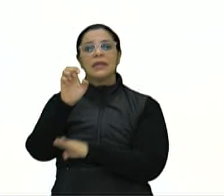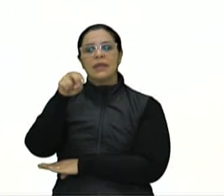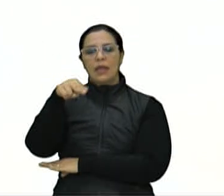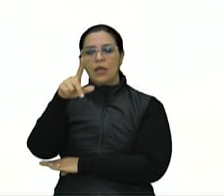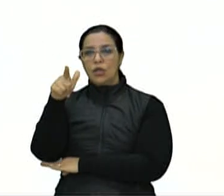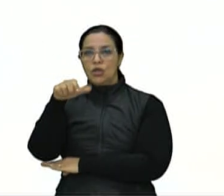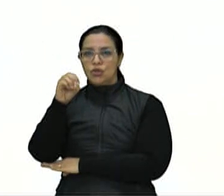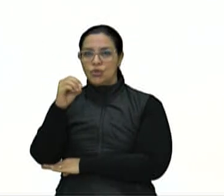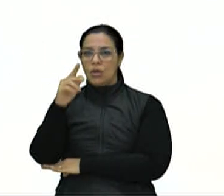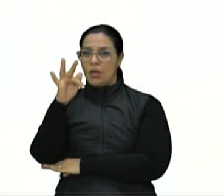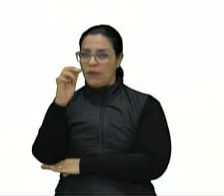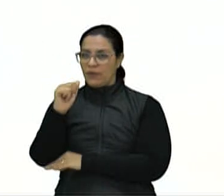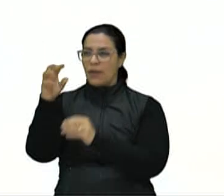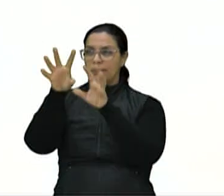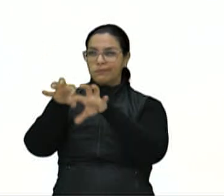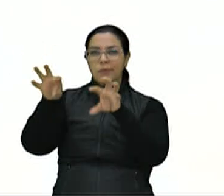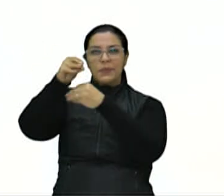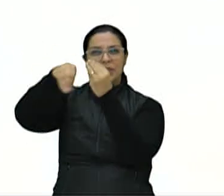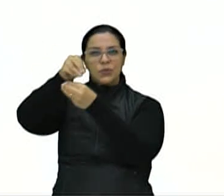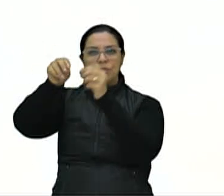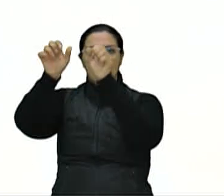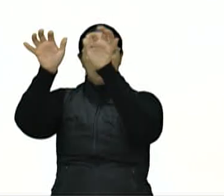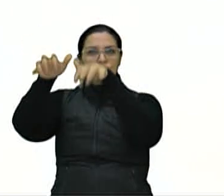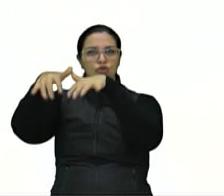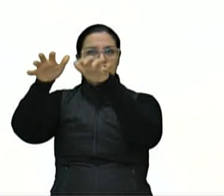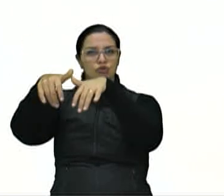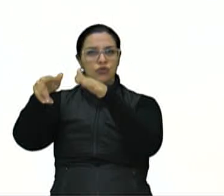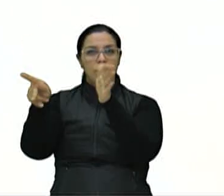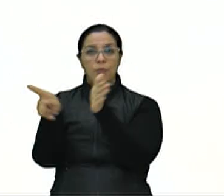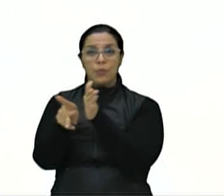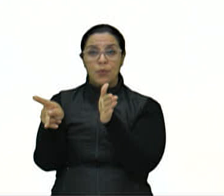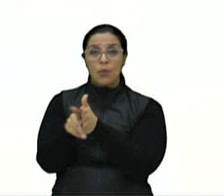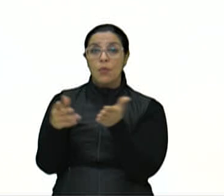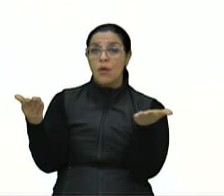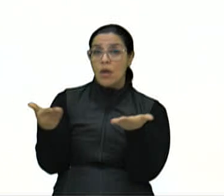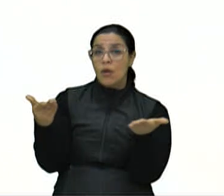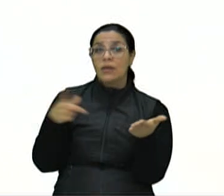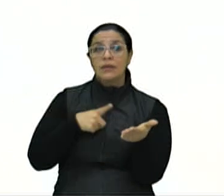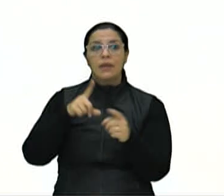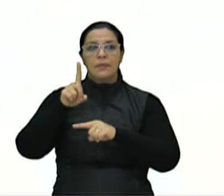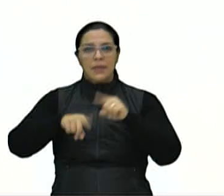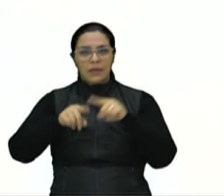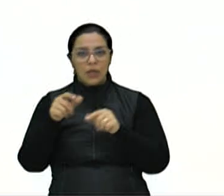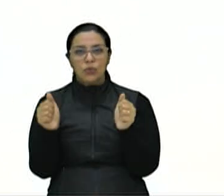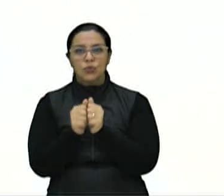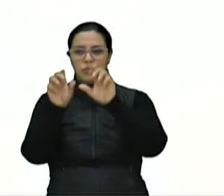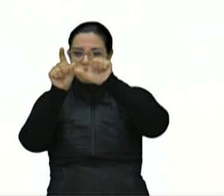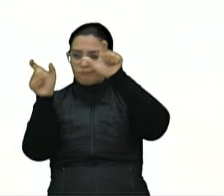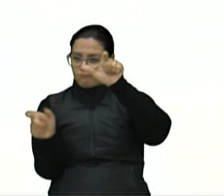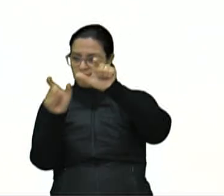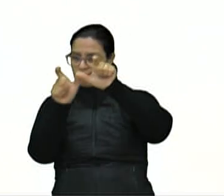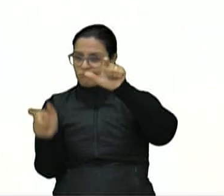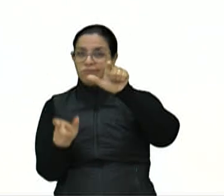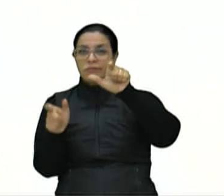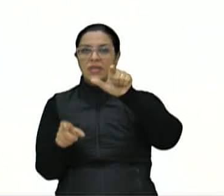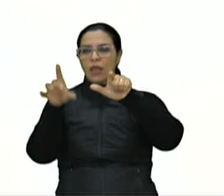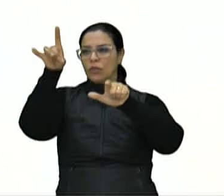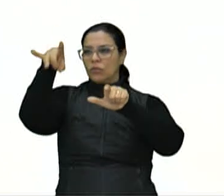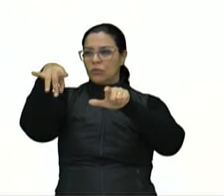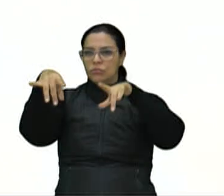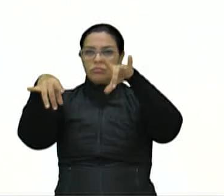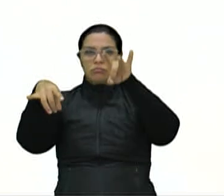atmosfera. E ao regime com compostos destas camadas, formando